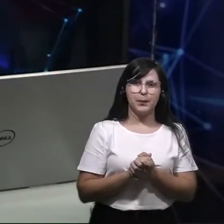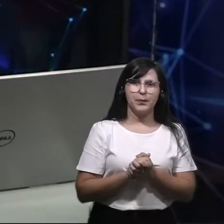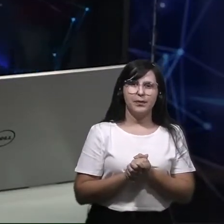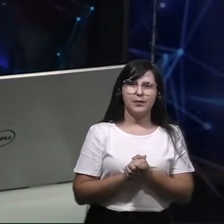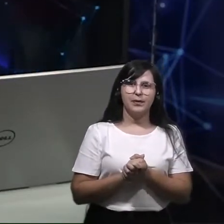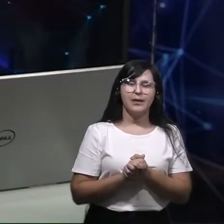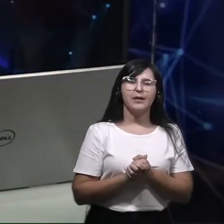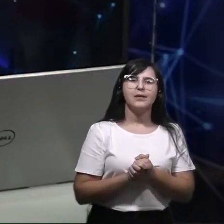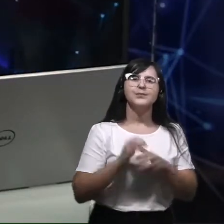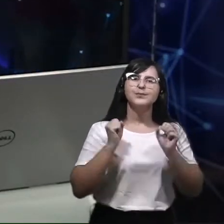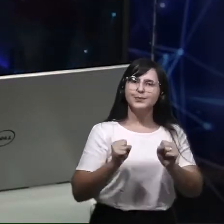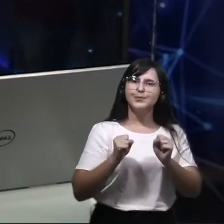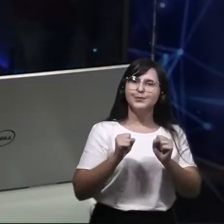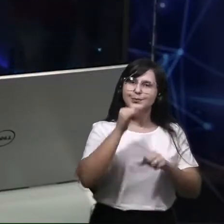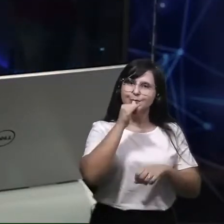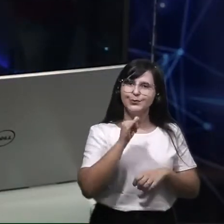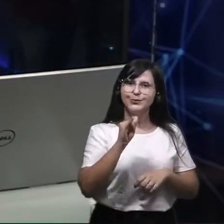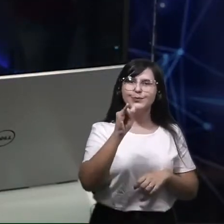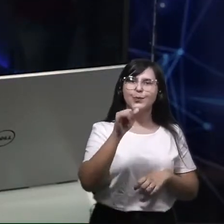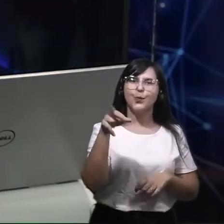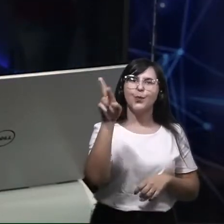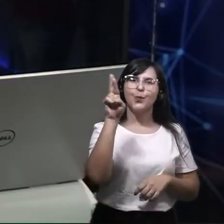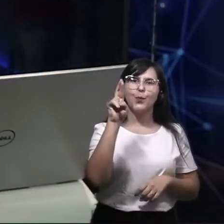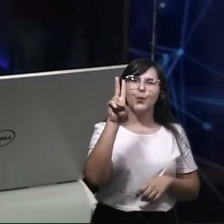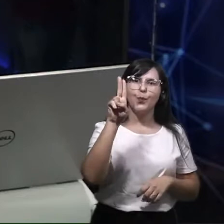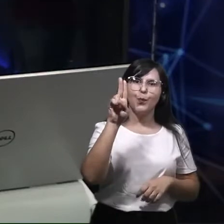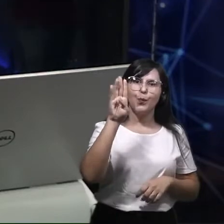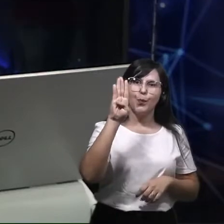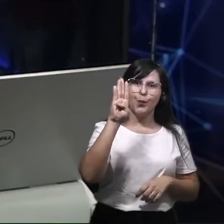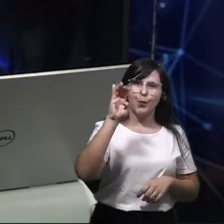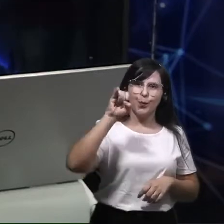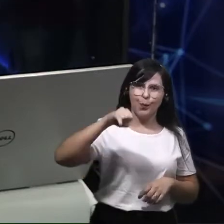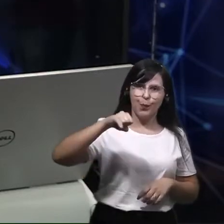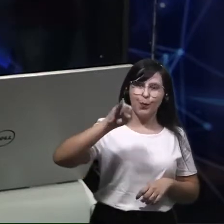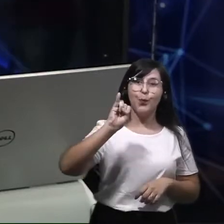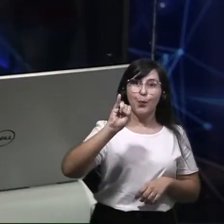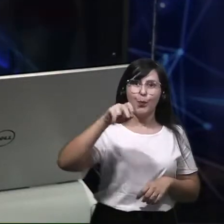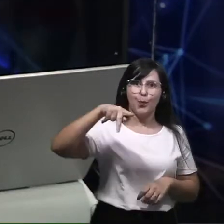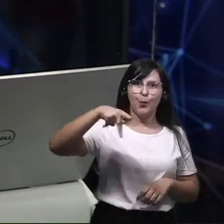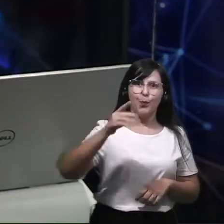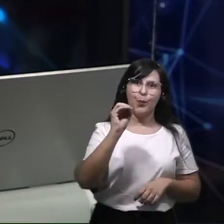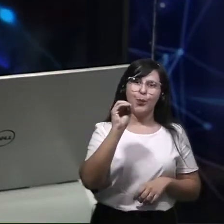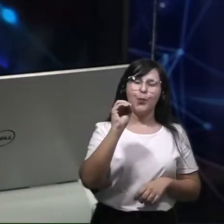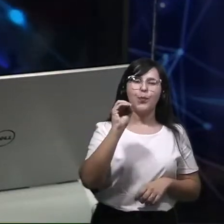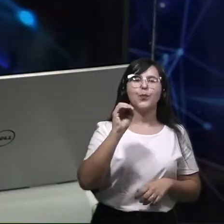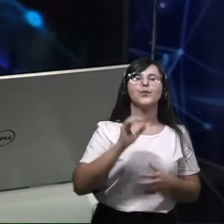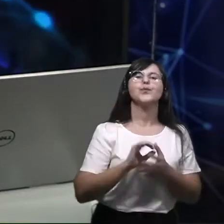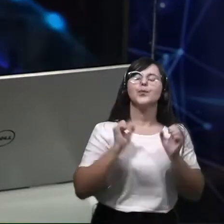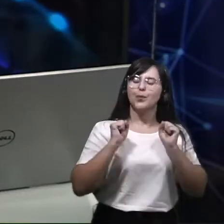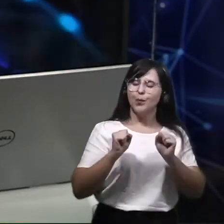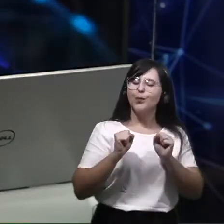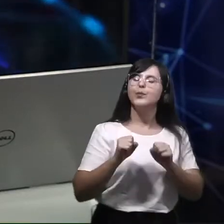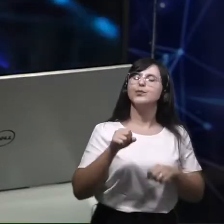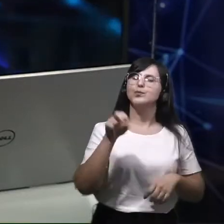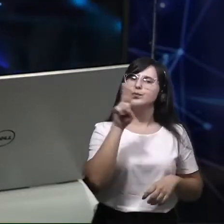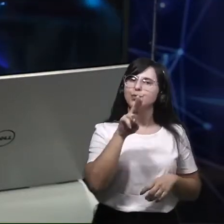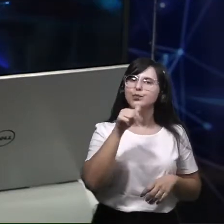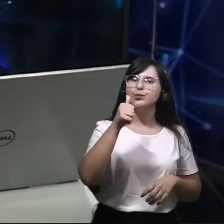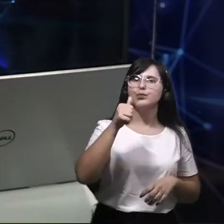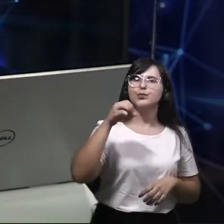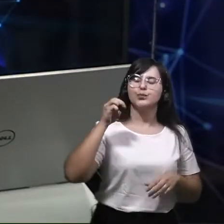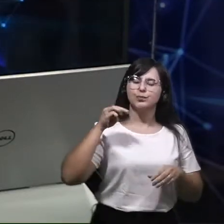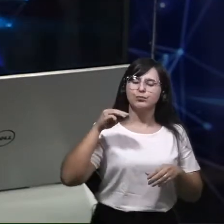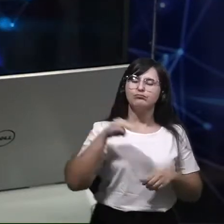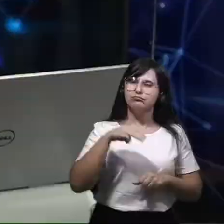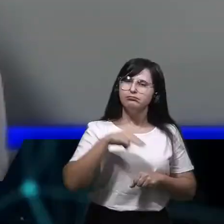Com a palavra agora o candidato Rubinho Nunes. Candidato Rubinho, seja bem-vindo também, o senhor dispõe do tempo de um minuto para